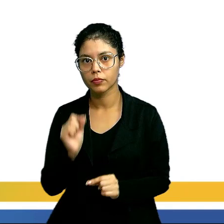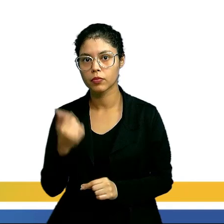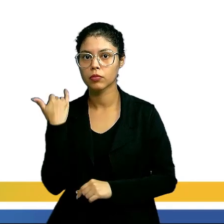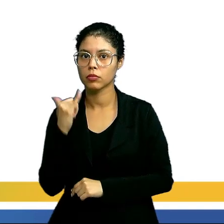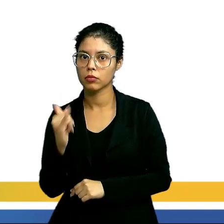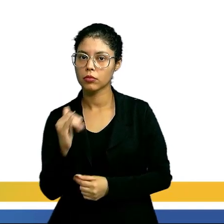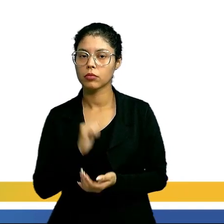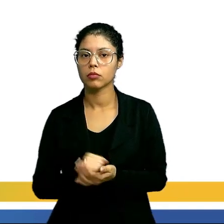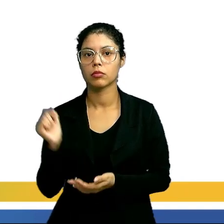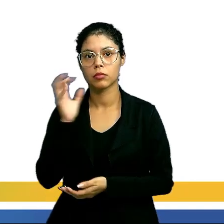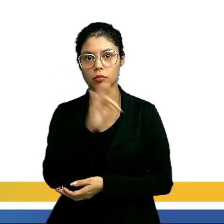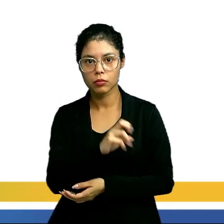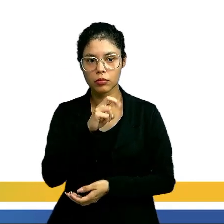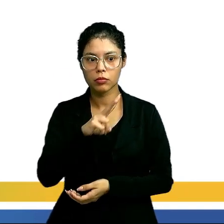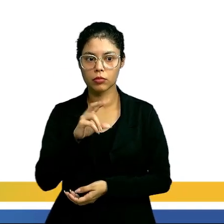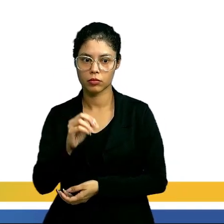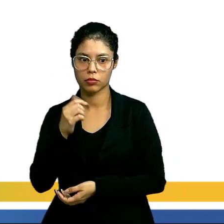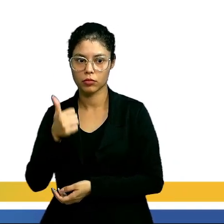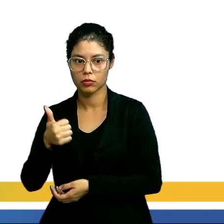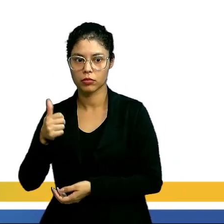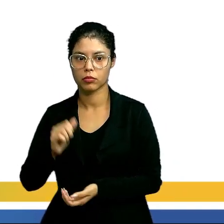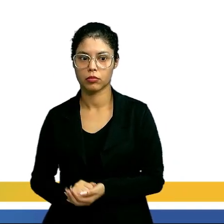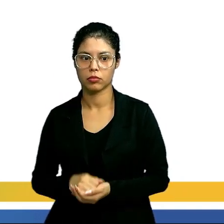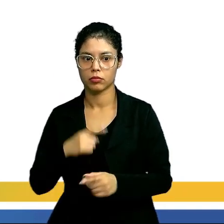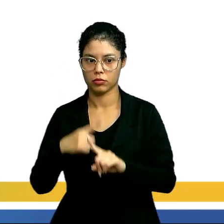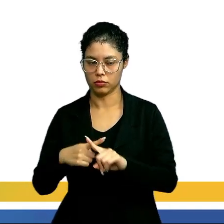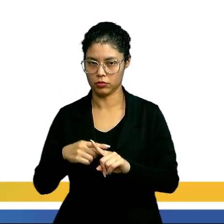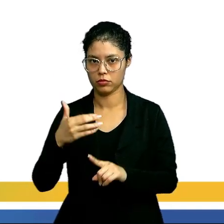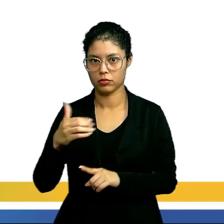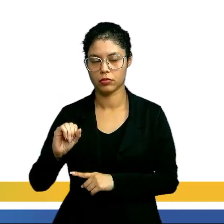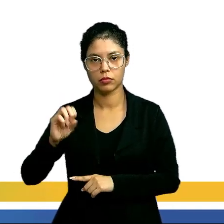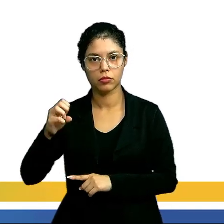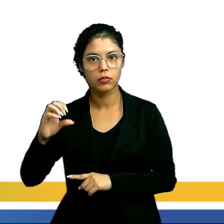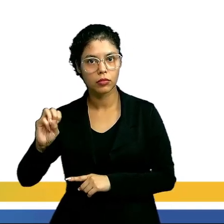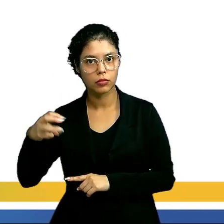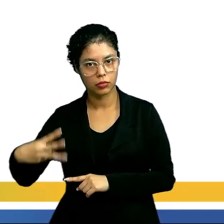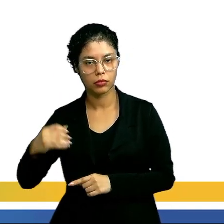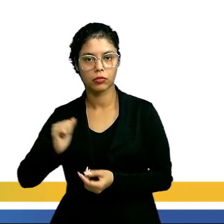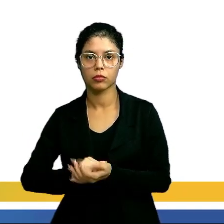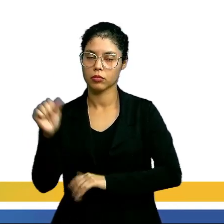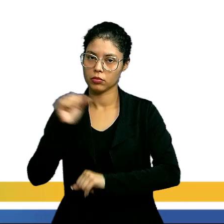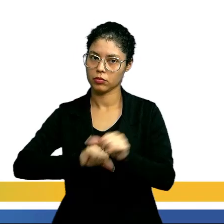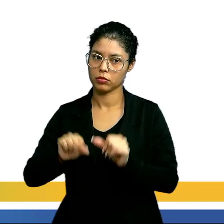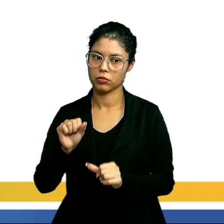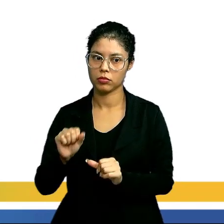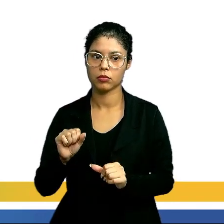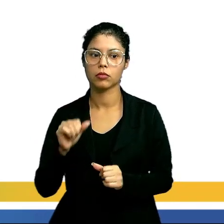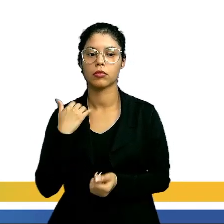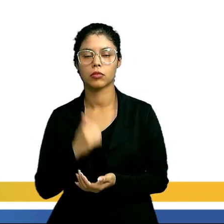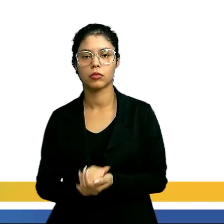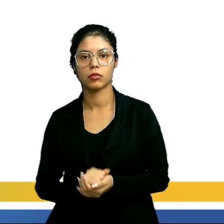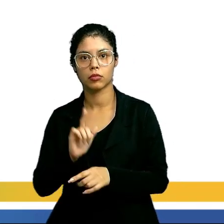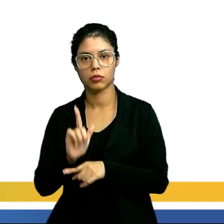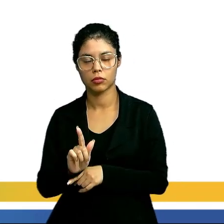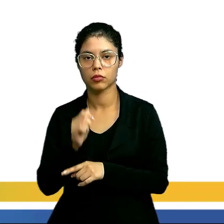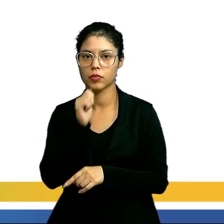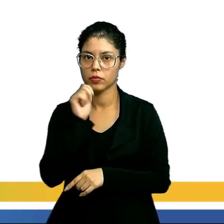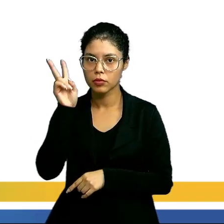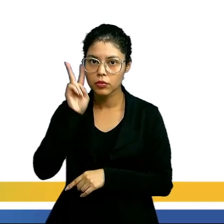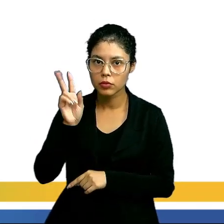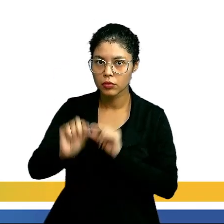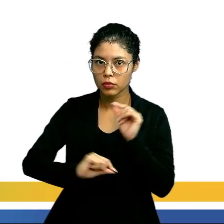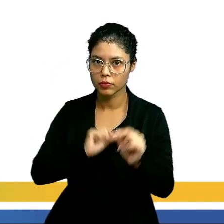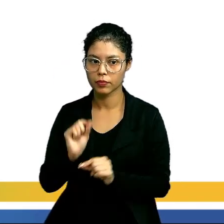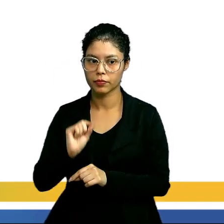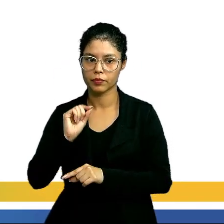a energia calórica era 551 kJ. Já que estamos transformando isso em energia potencial gravitacional, temos de lembrar